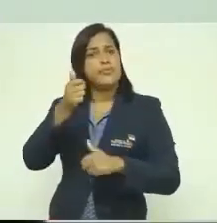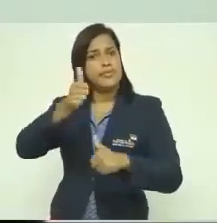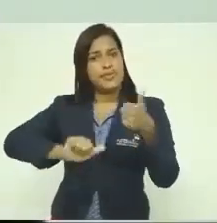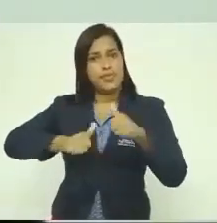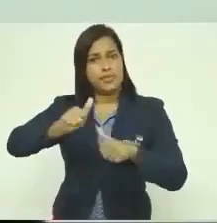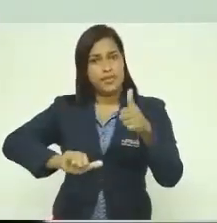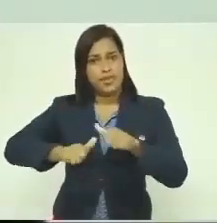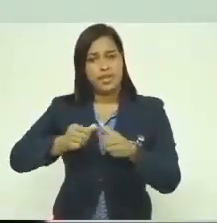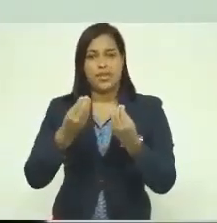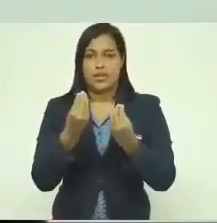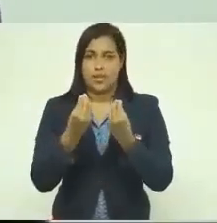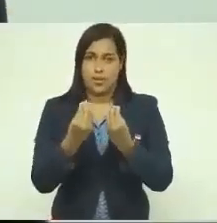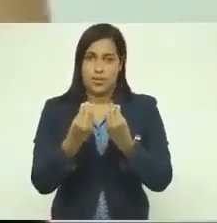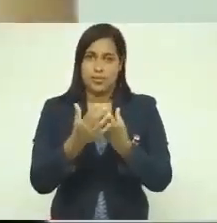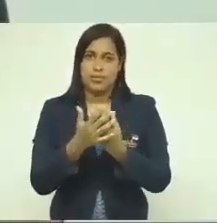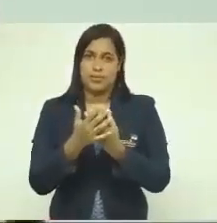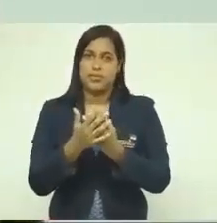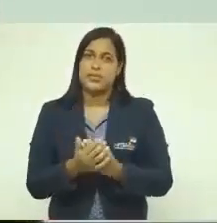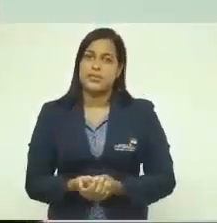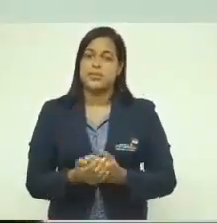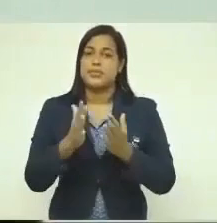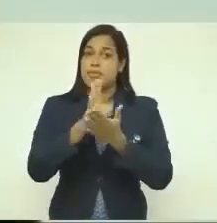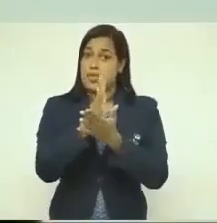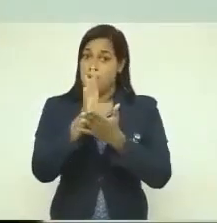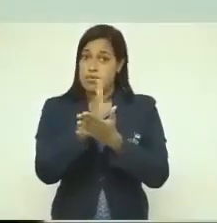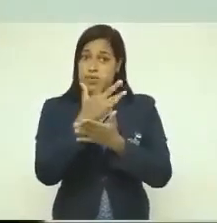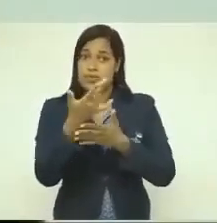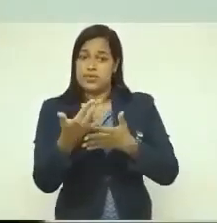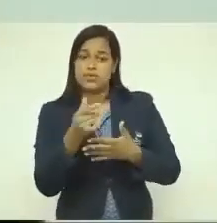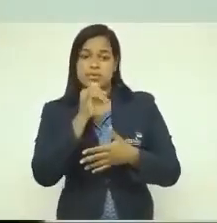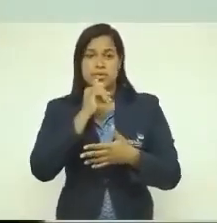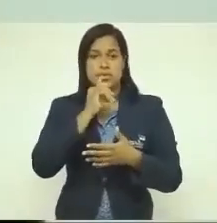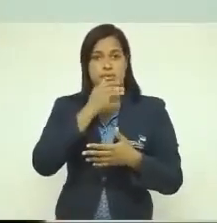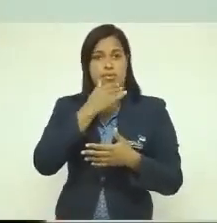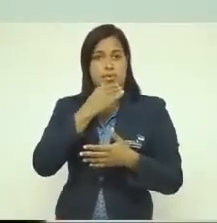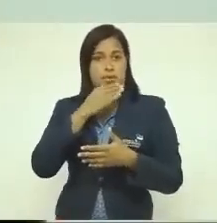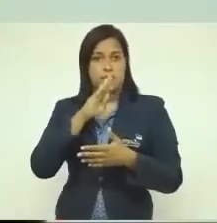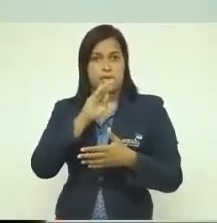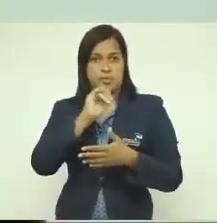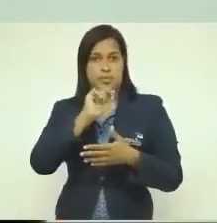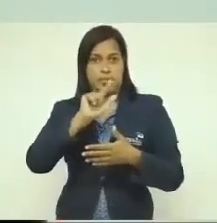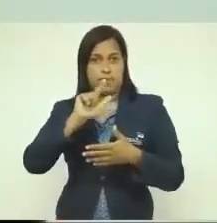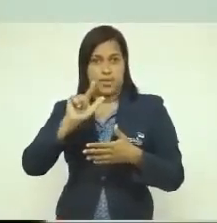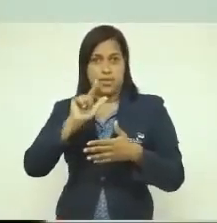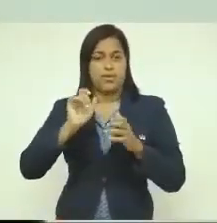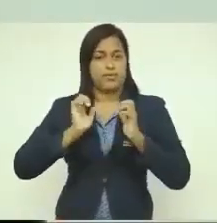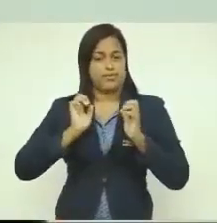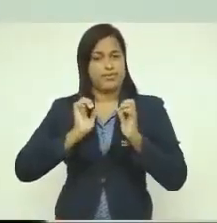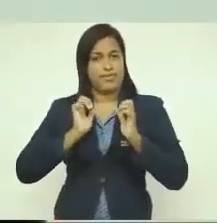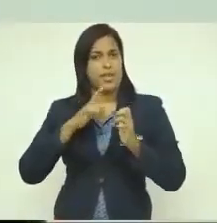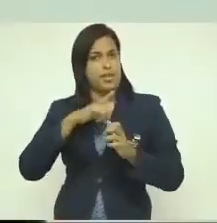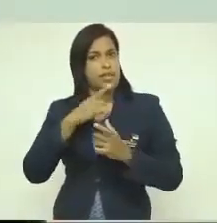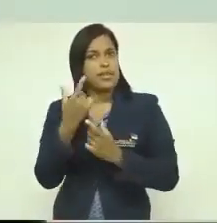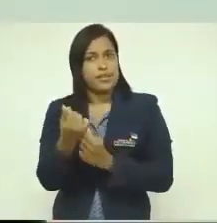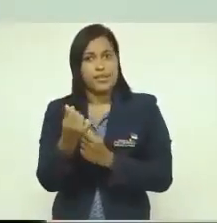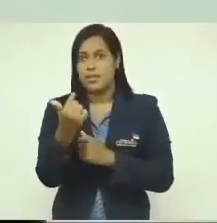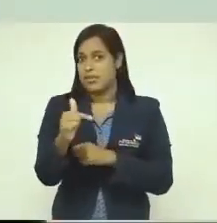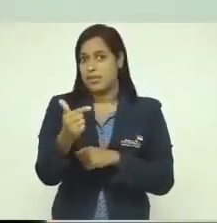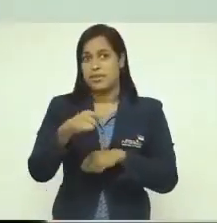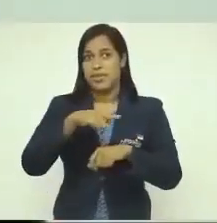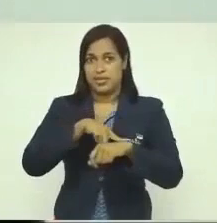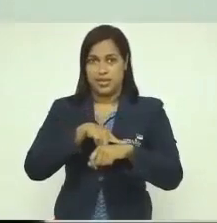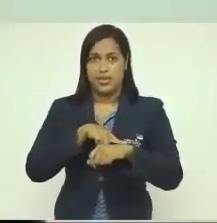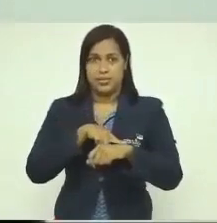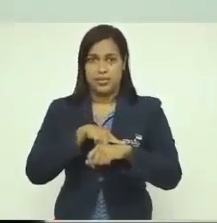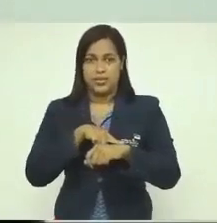elementos? Basicamente, dinheiro e, em alguns casos, como o caso do Bill Gates, tempo. Então, compreendi o que é